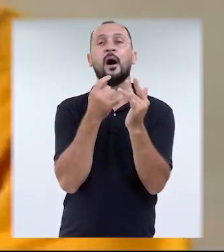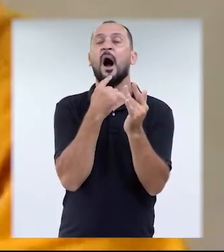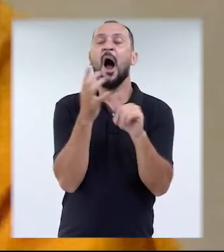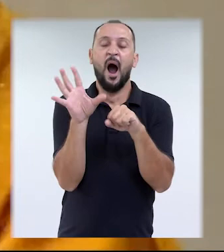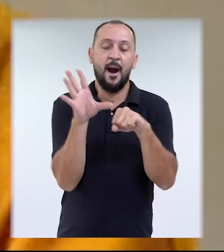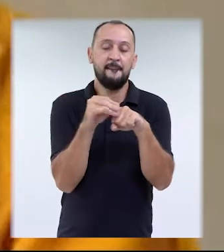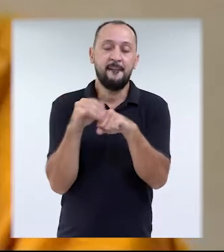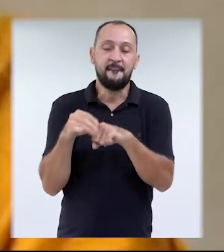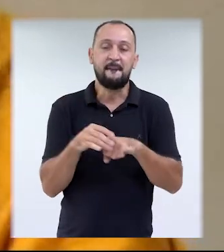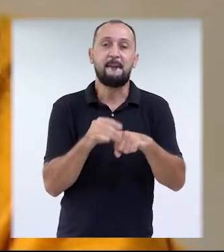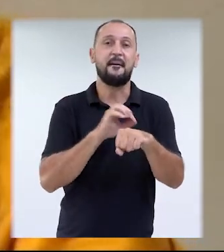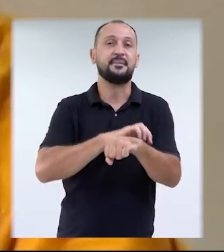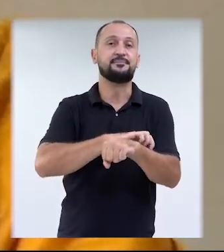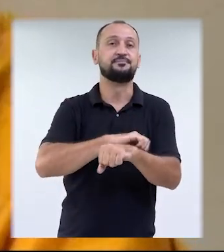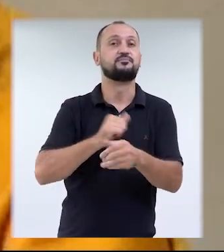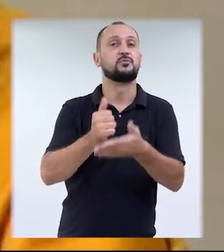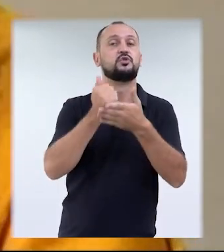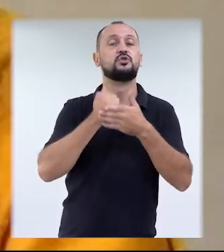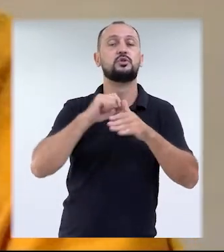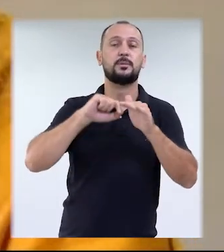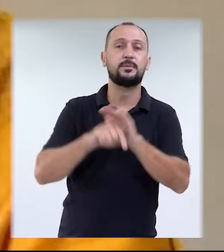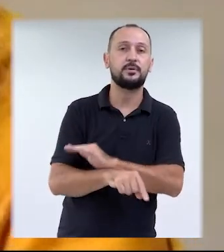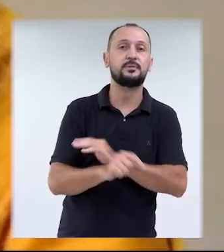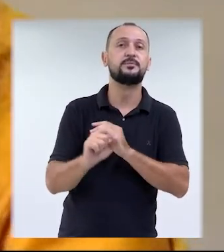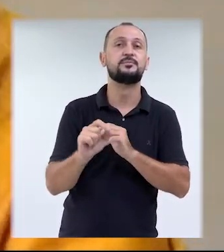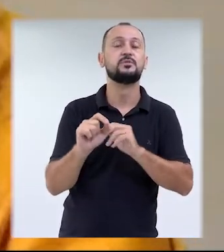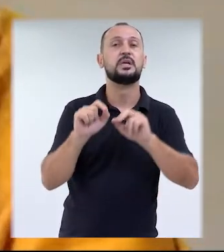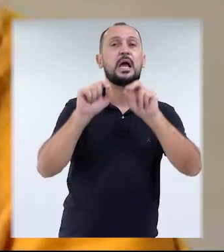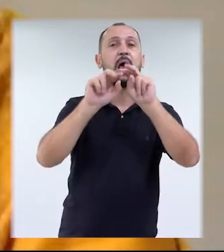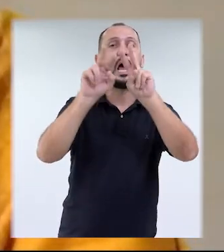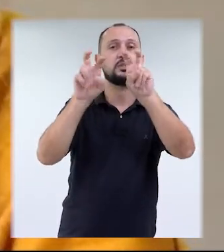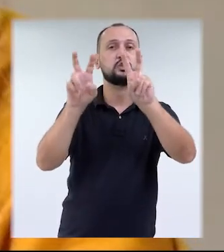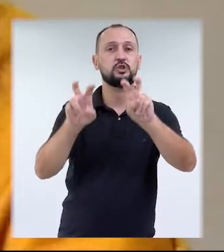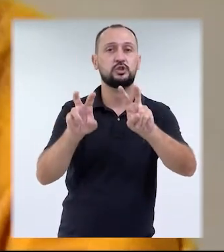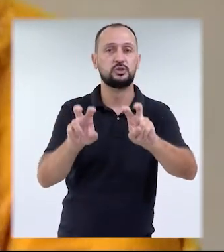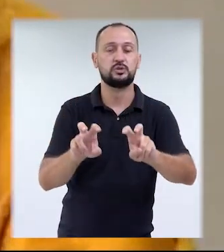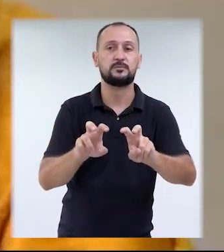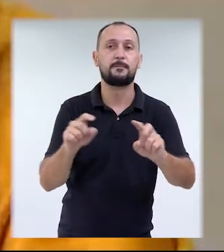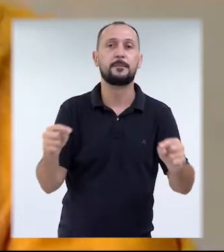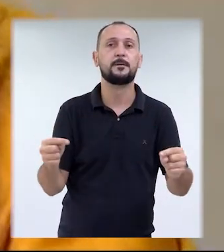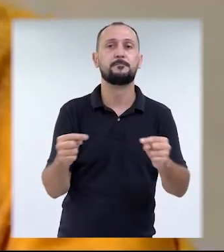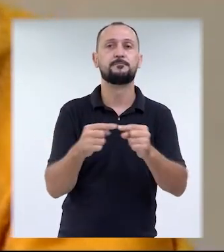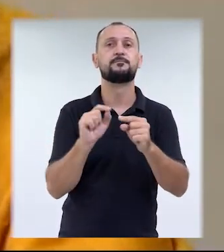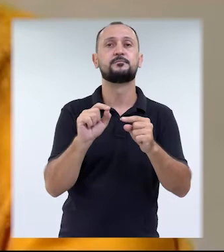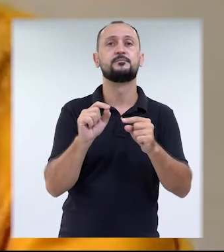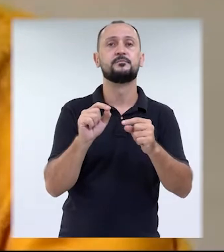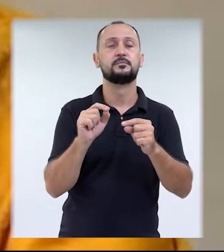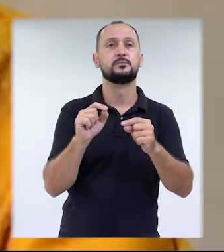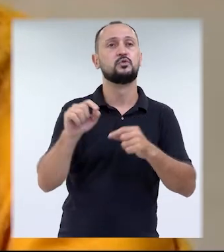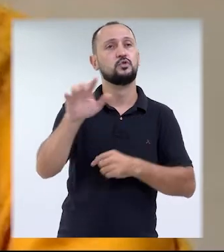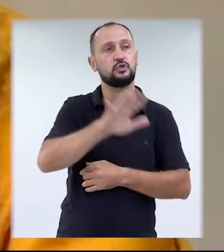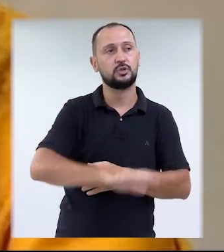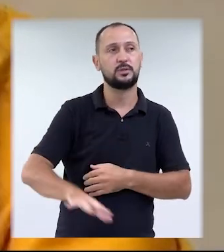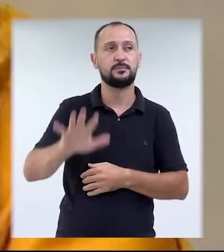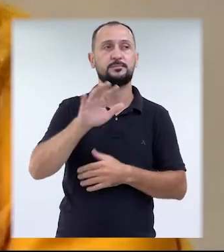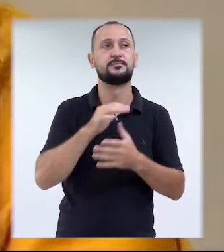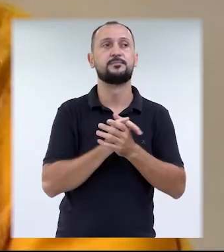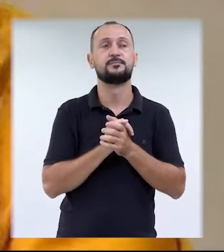esse conhecimento que também nos leva a uma profundidade de discutir assuntos mais relacionados a esse